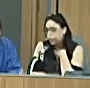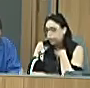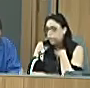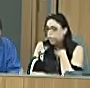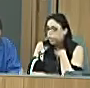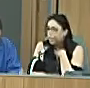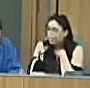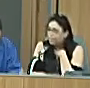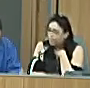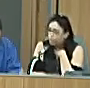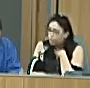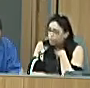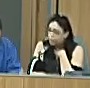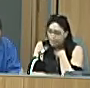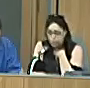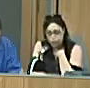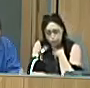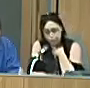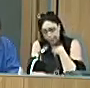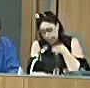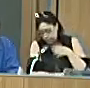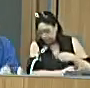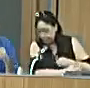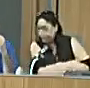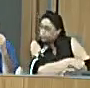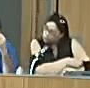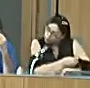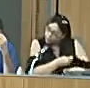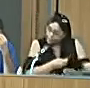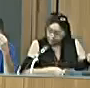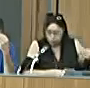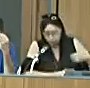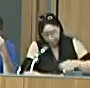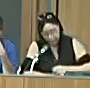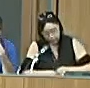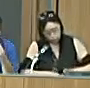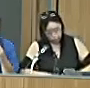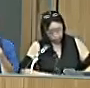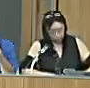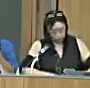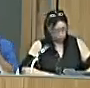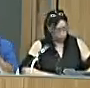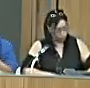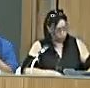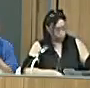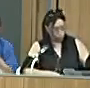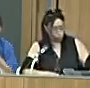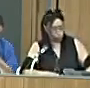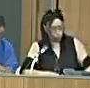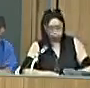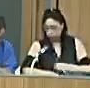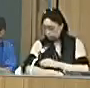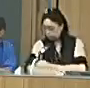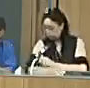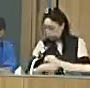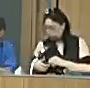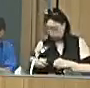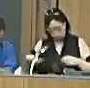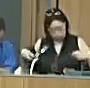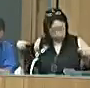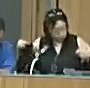prisional de quem está dentro das unidades prisionais agradeço à tarde agradeço